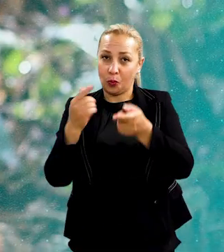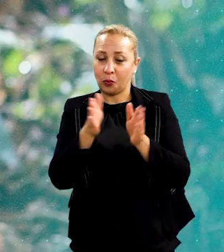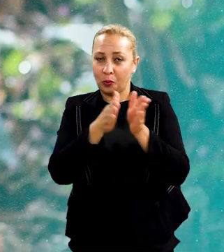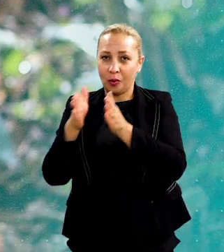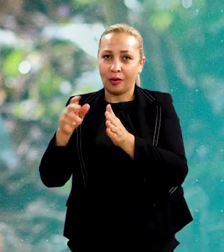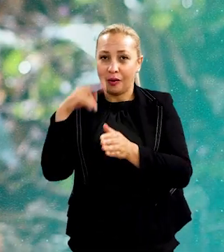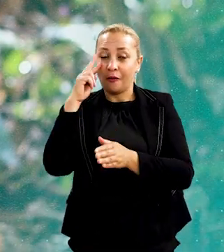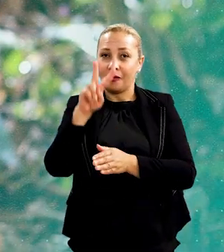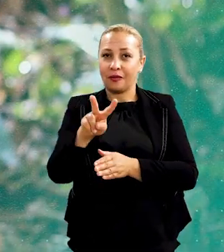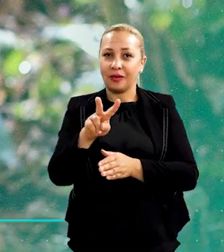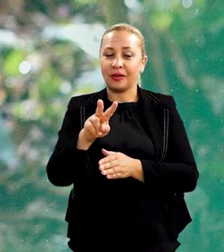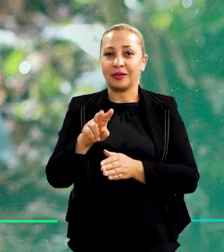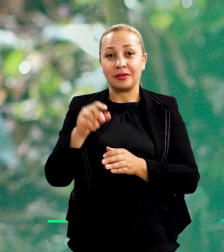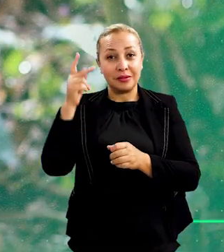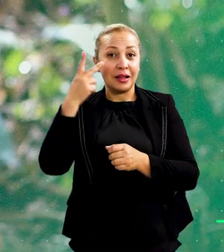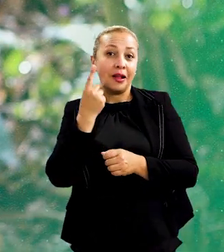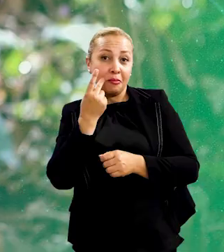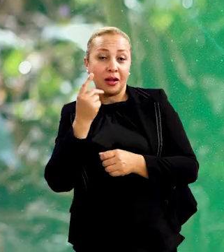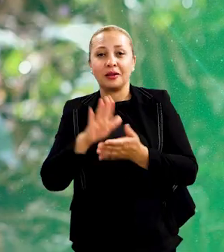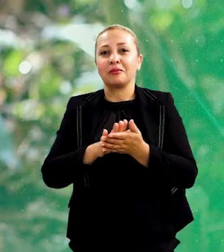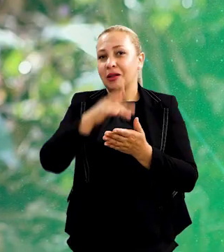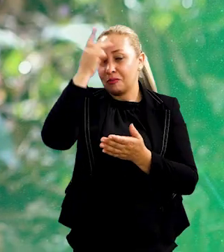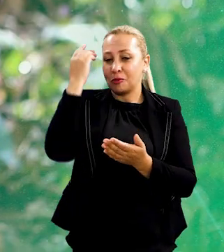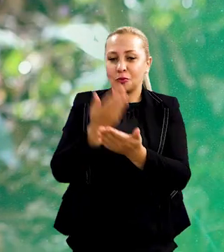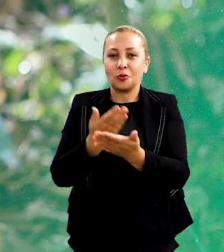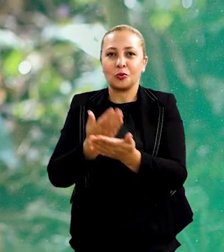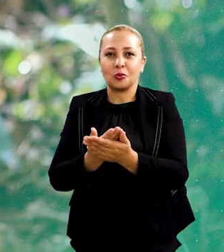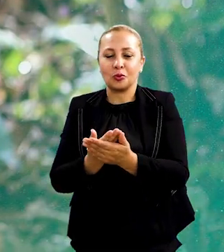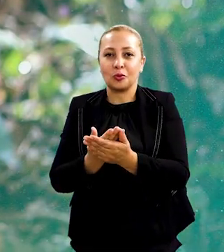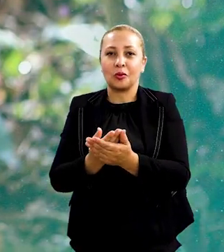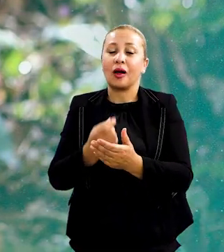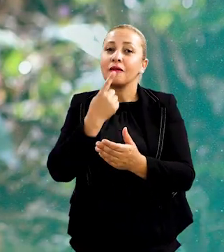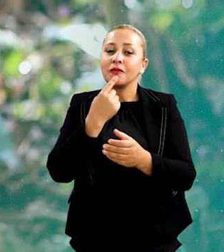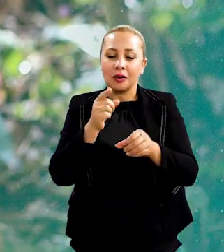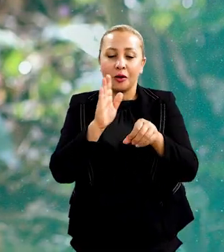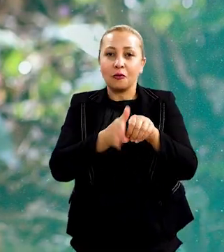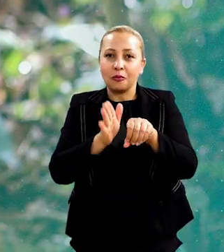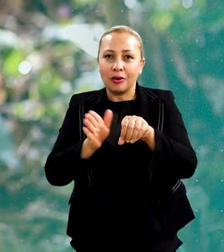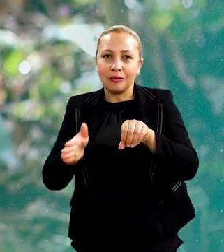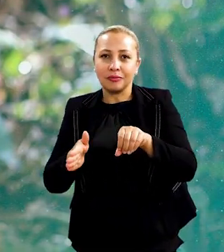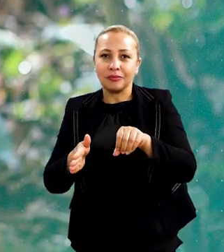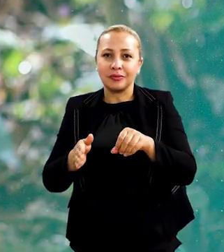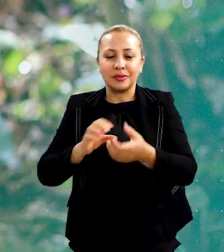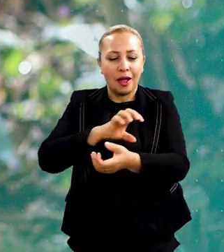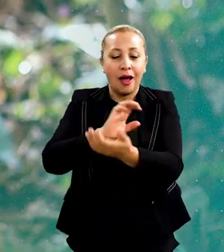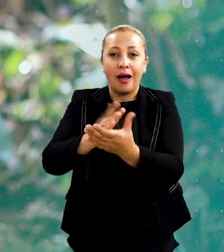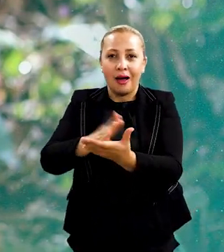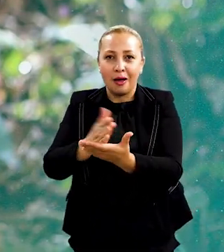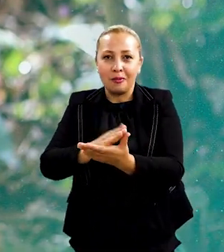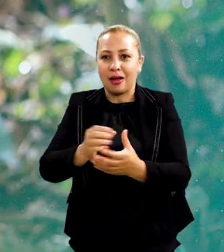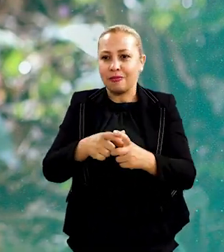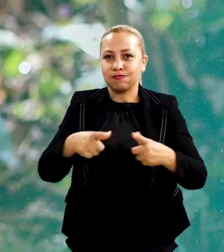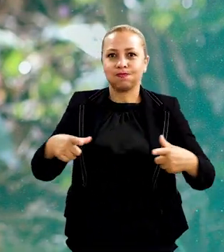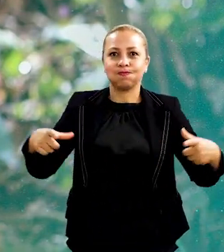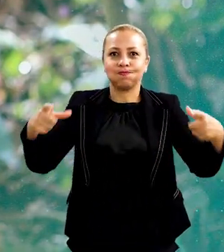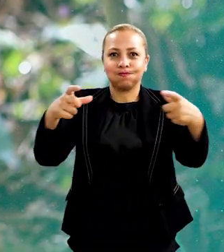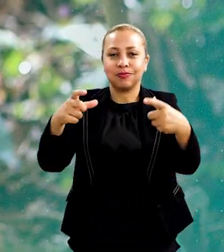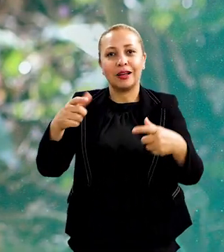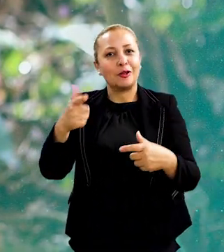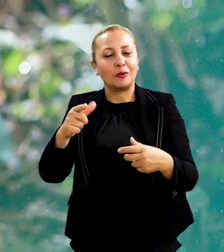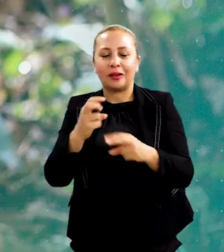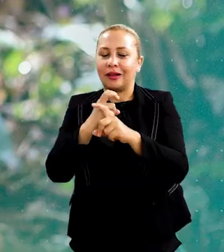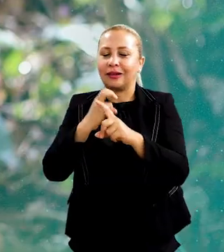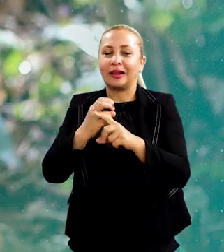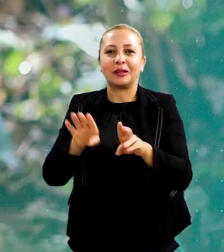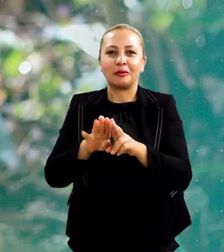No próximo bloco, você vai ver que na Paraíba, pesquisadores estudam o cultivo de tomate híbrido em grande escala, sem agrotóxicos e com